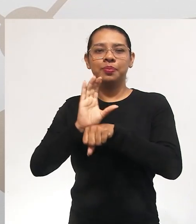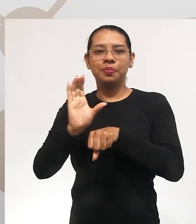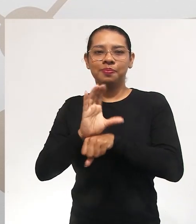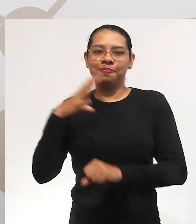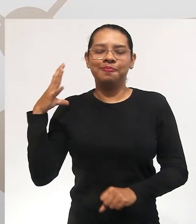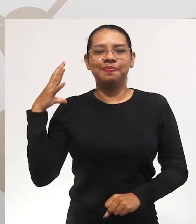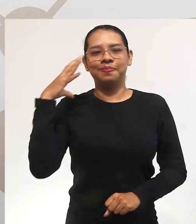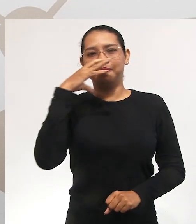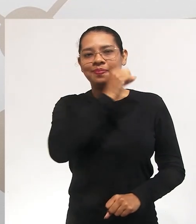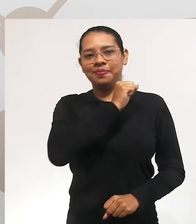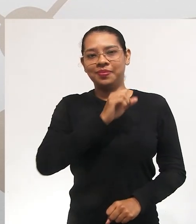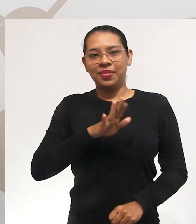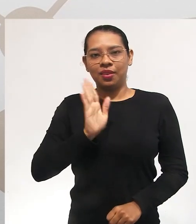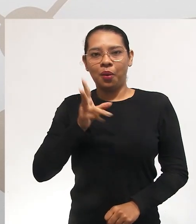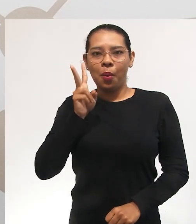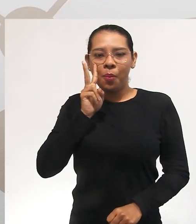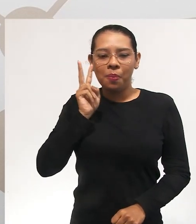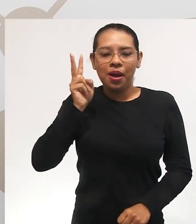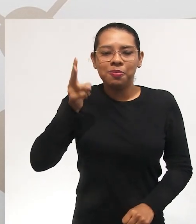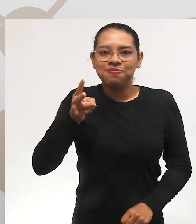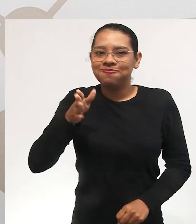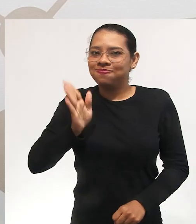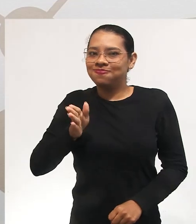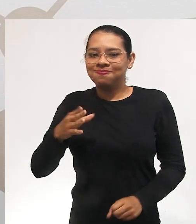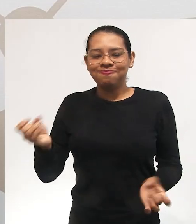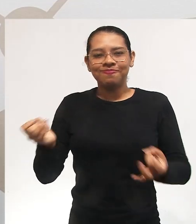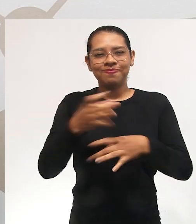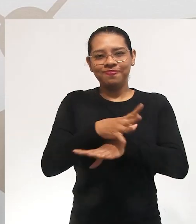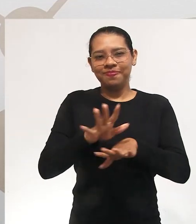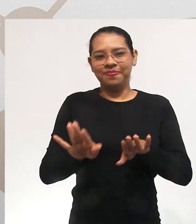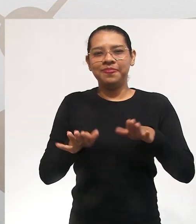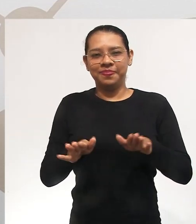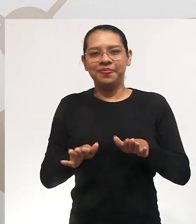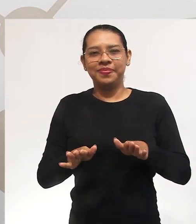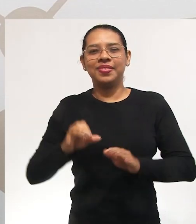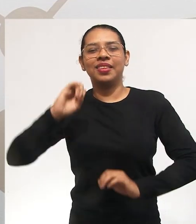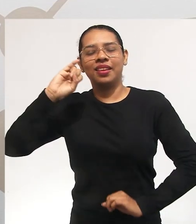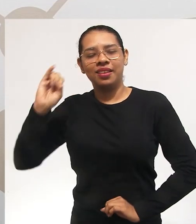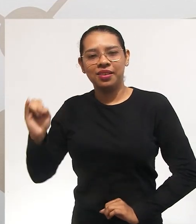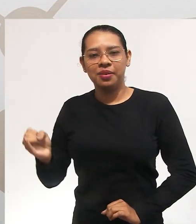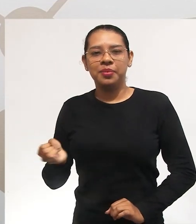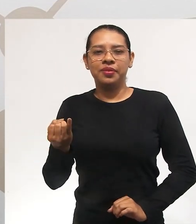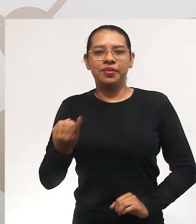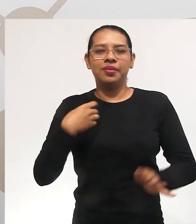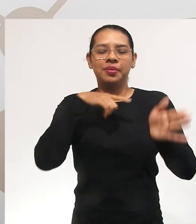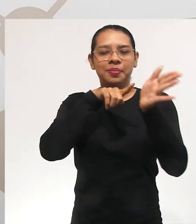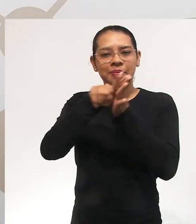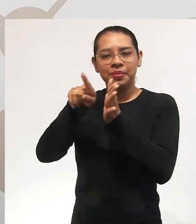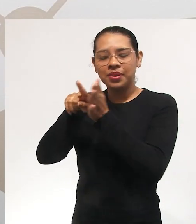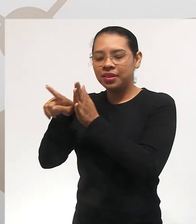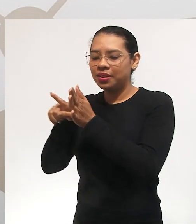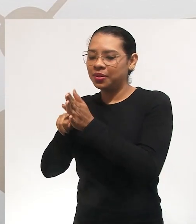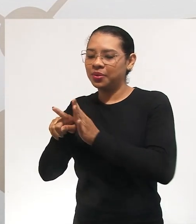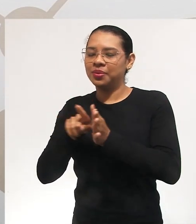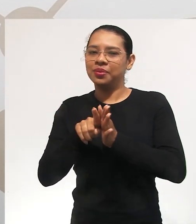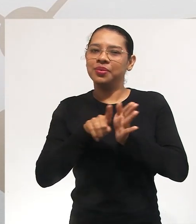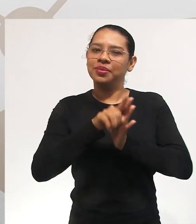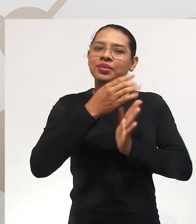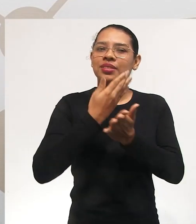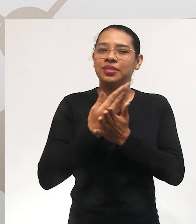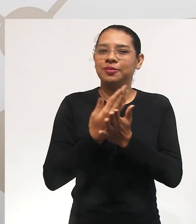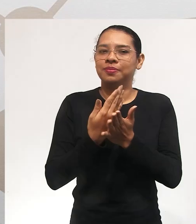usufruir desse momento de graduação, passa muito rápido, a gente vê, já acabou. Então é isso, aproveitem,